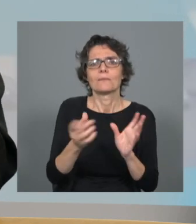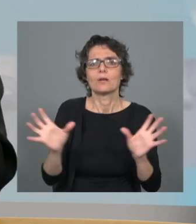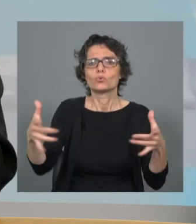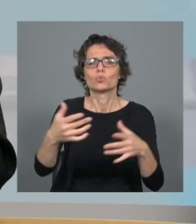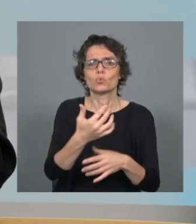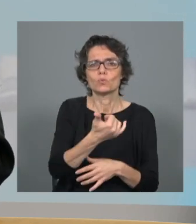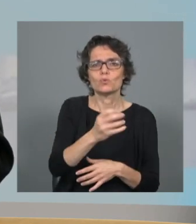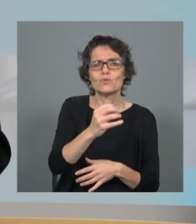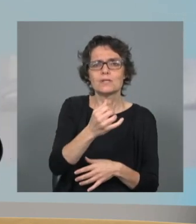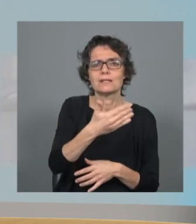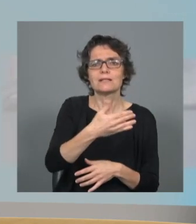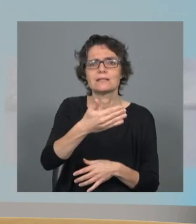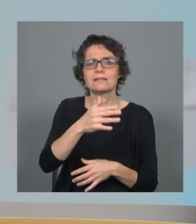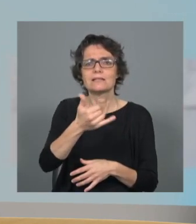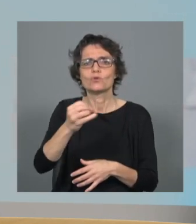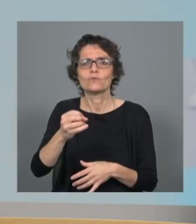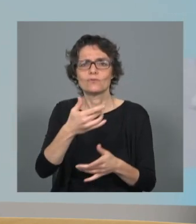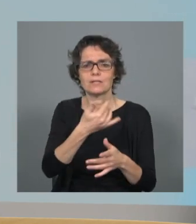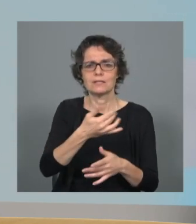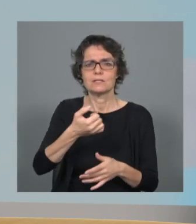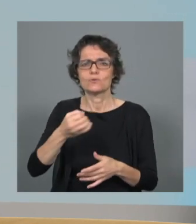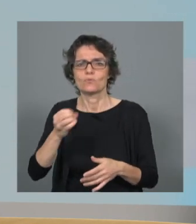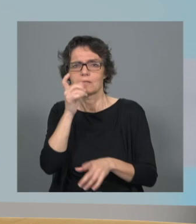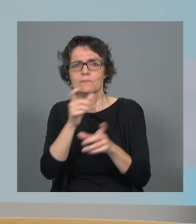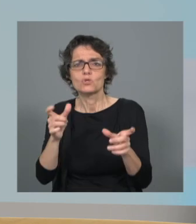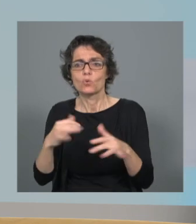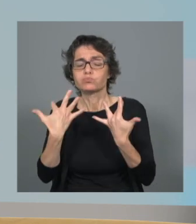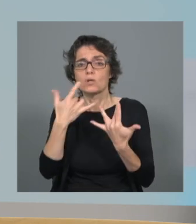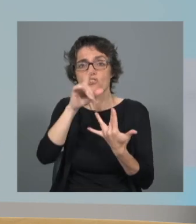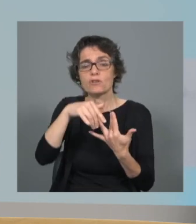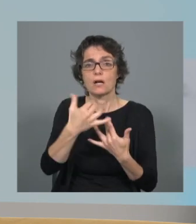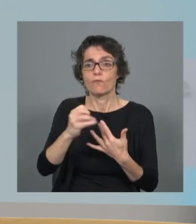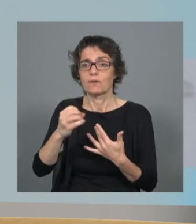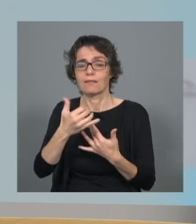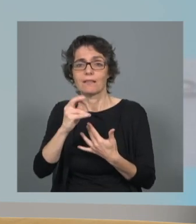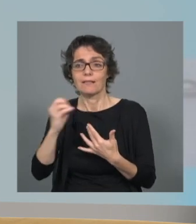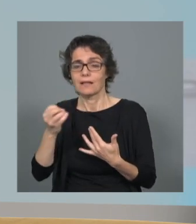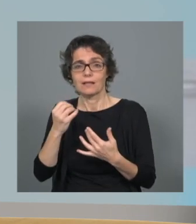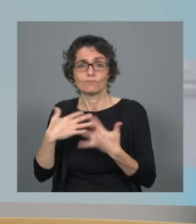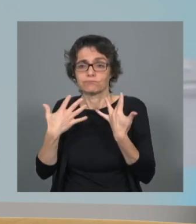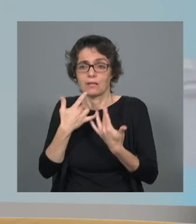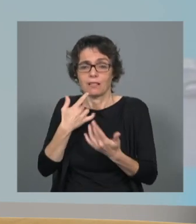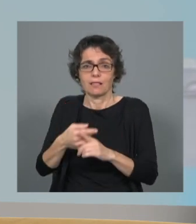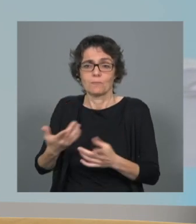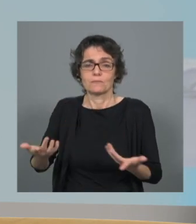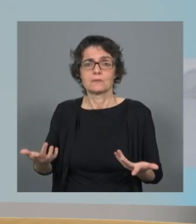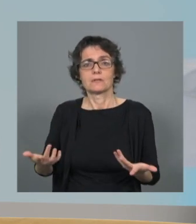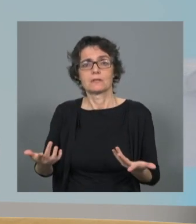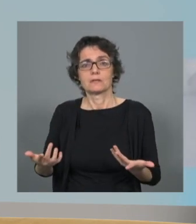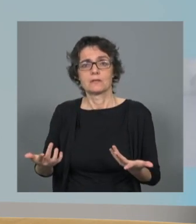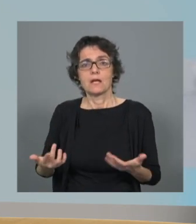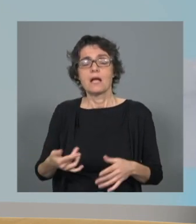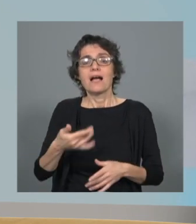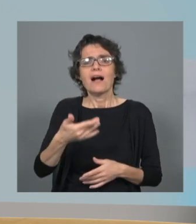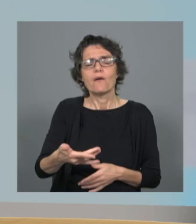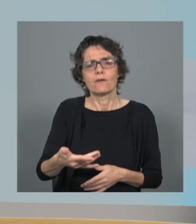surtos que já estão com 20, 30 infectados e, sobretudo, um reforço na